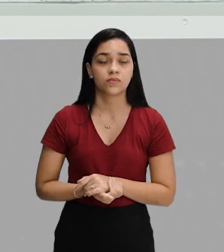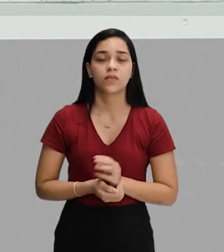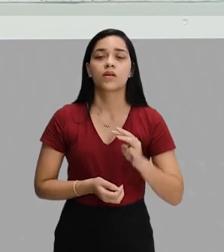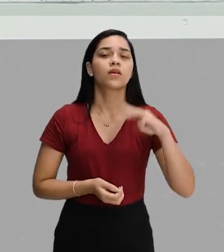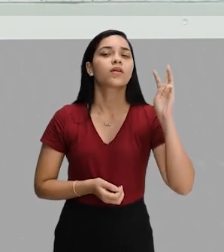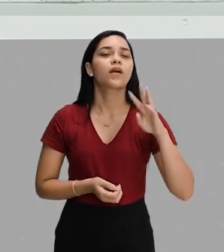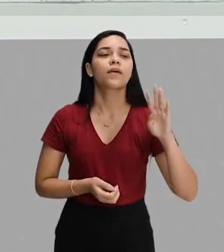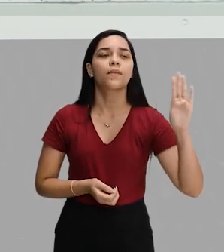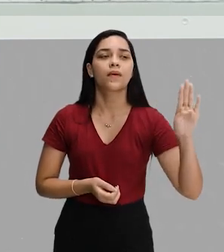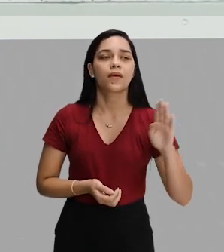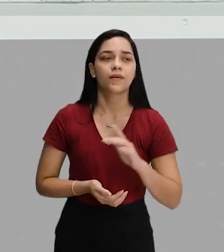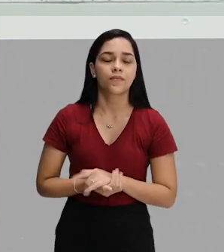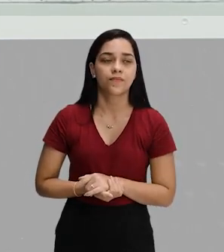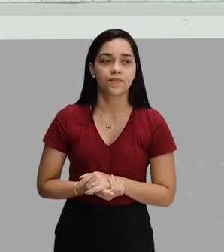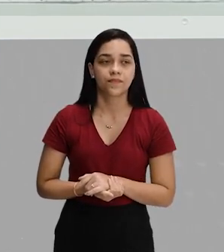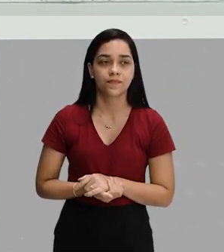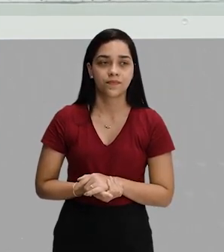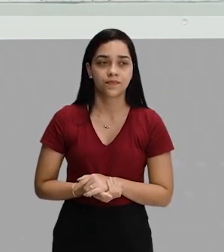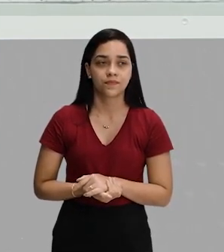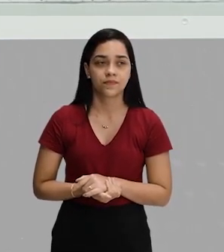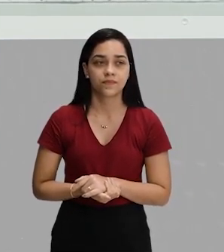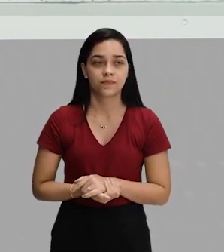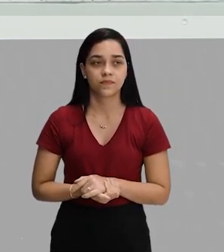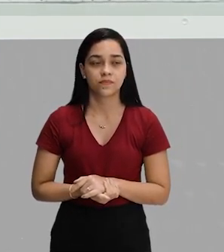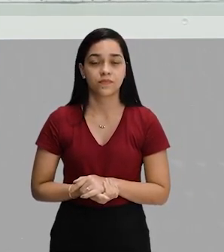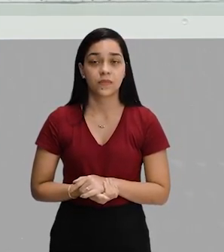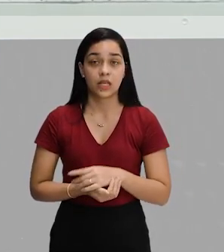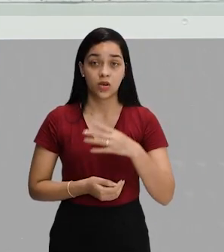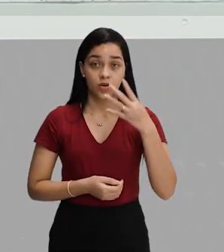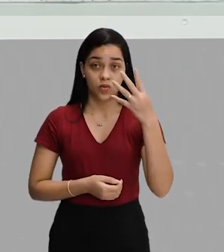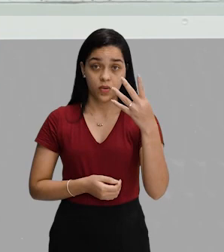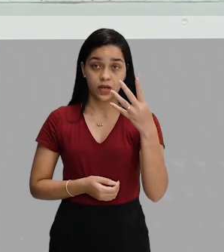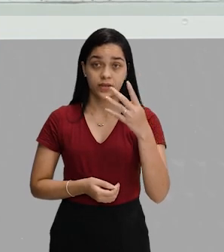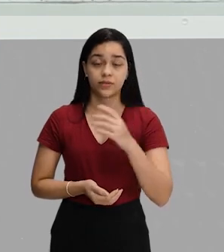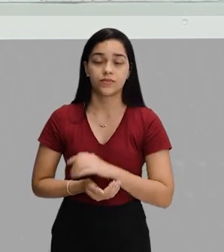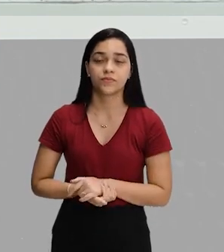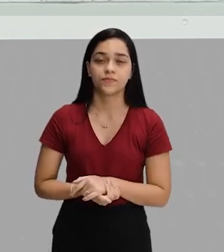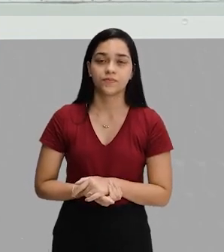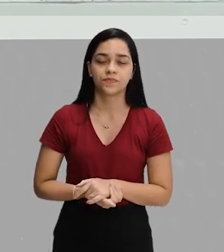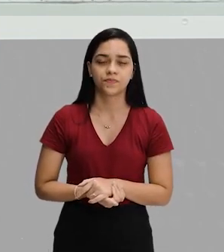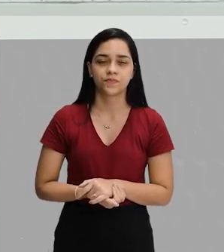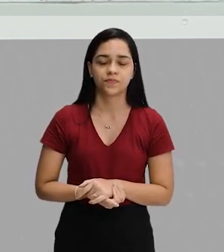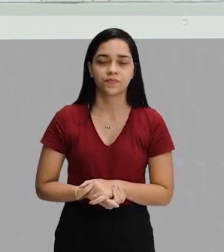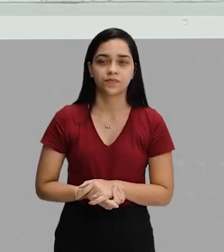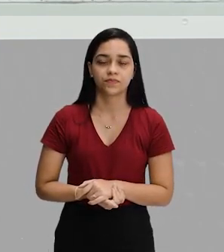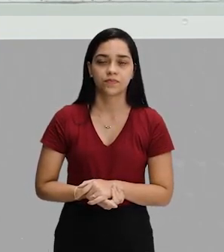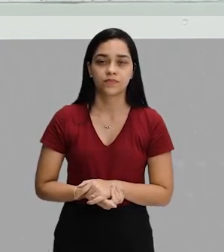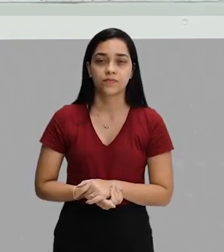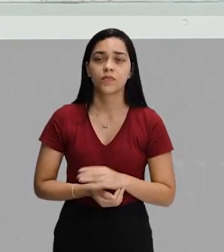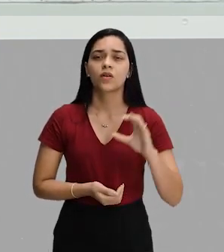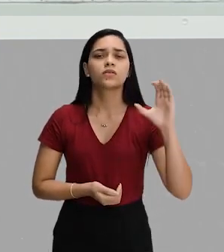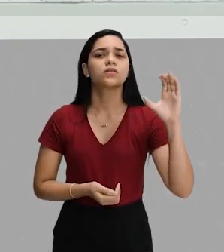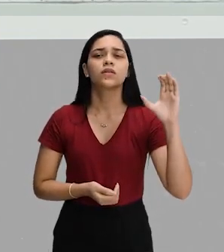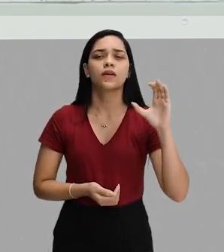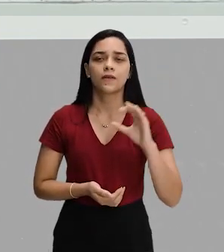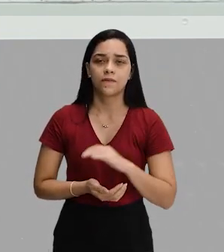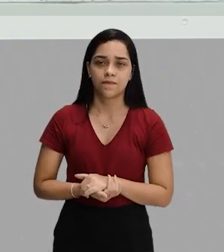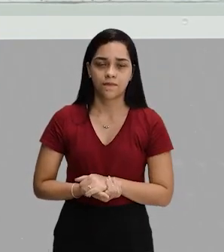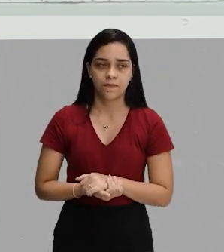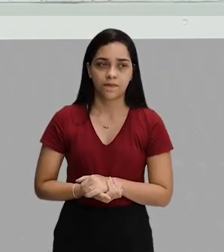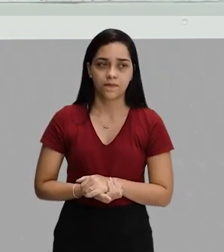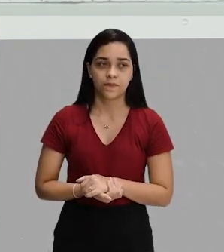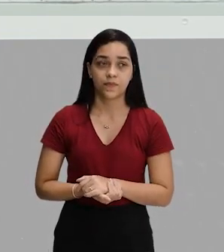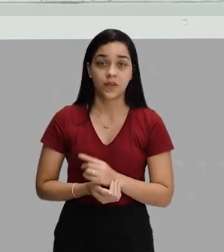Quem é o coeficiente B? É o cara que multiplica x. Logo, é o 4. Quem é o C? É o